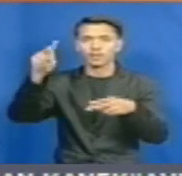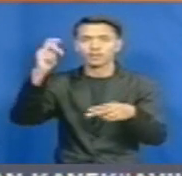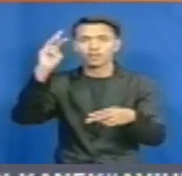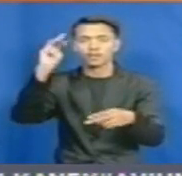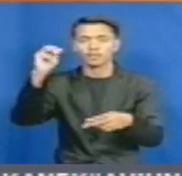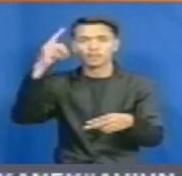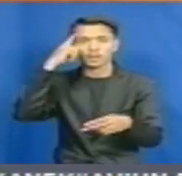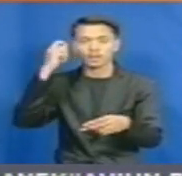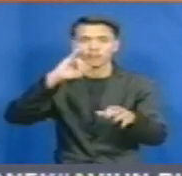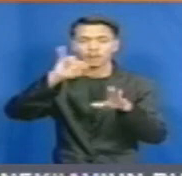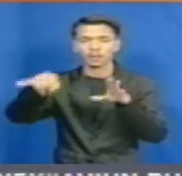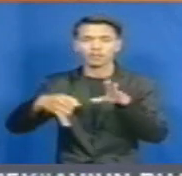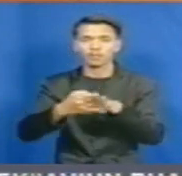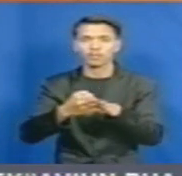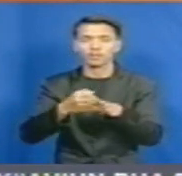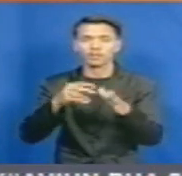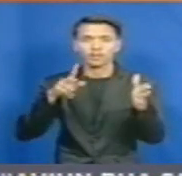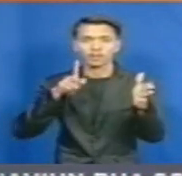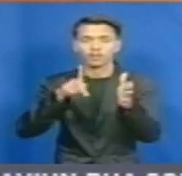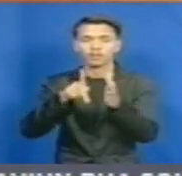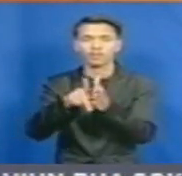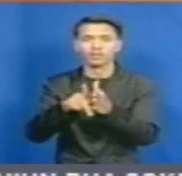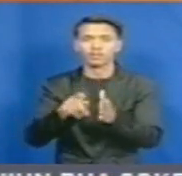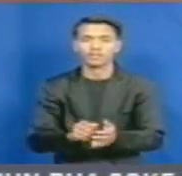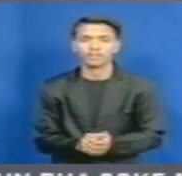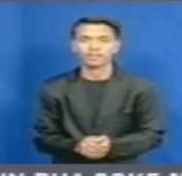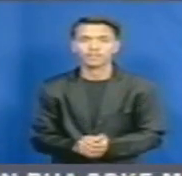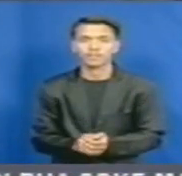tamba Komete e a Kazu Danu Agravadu.